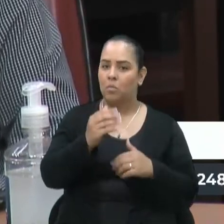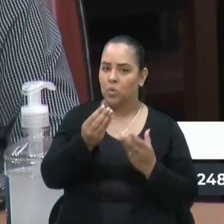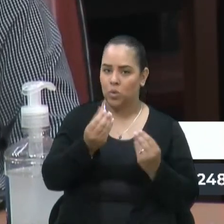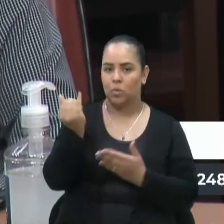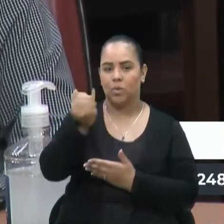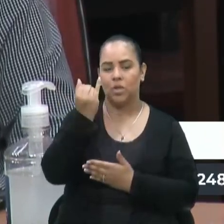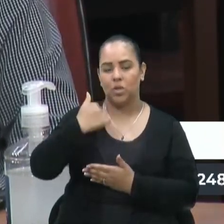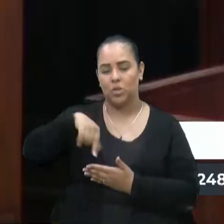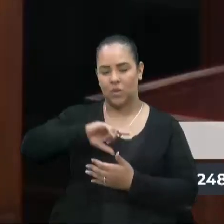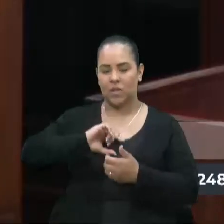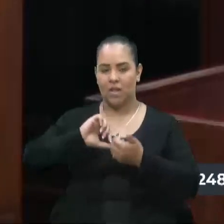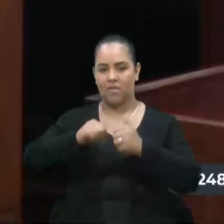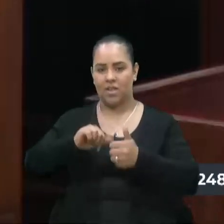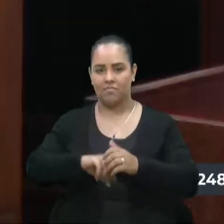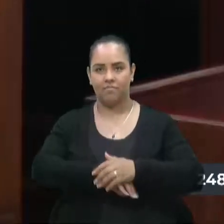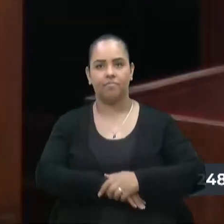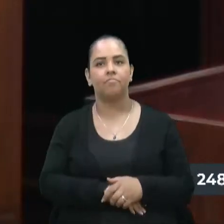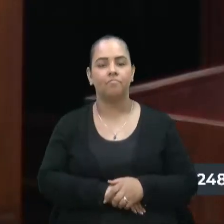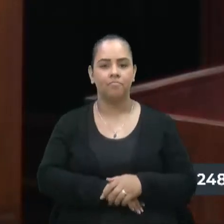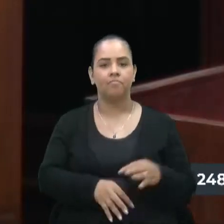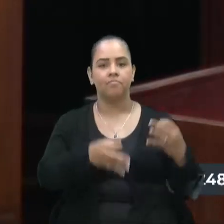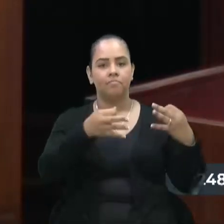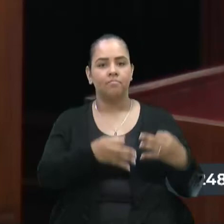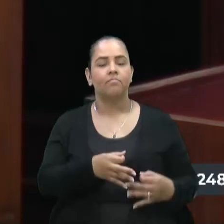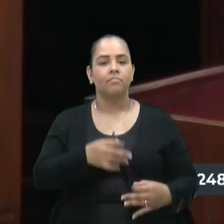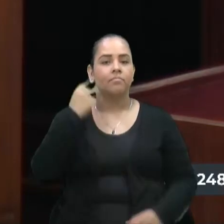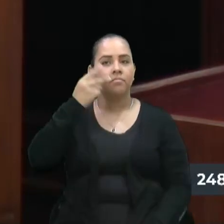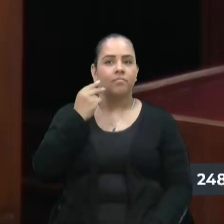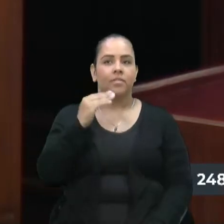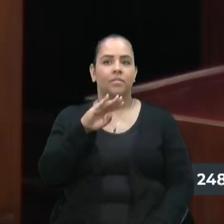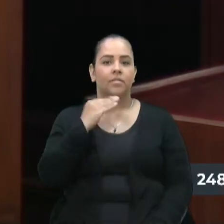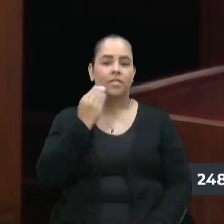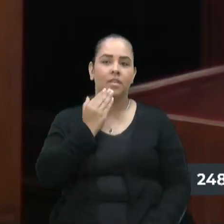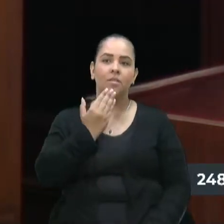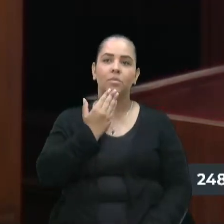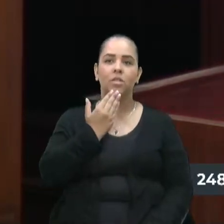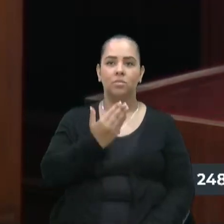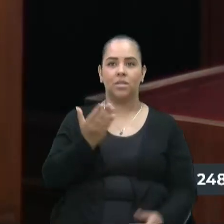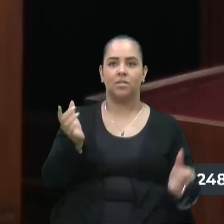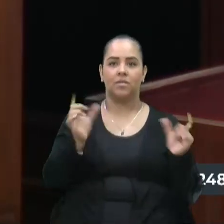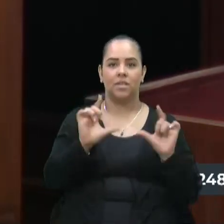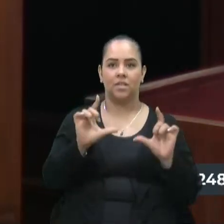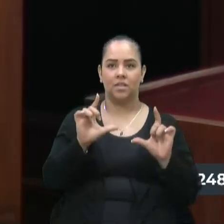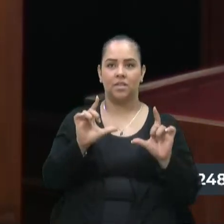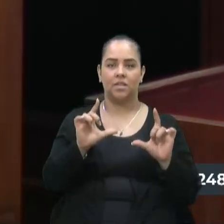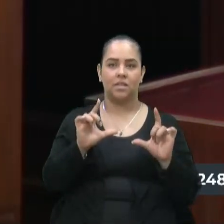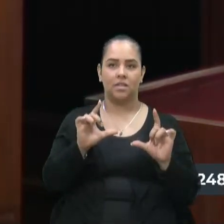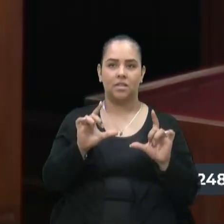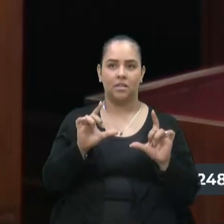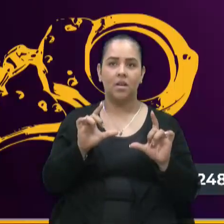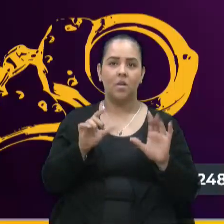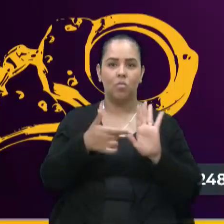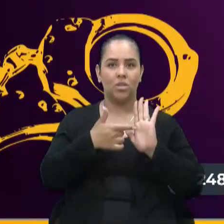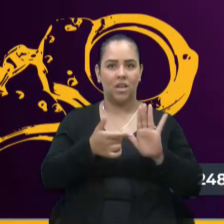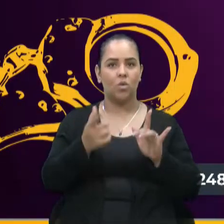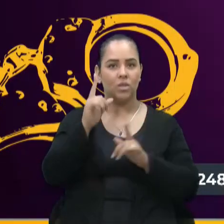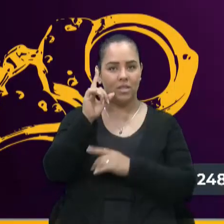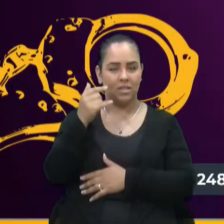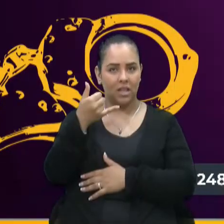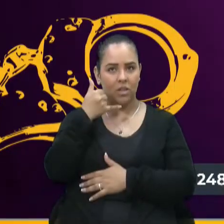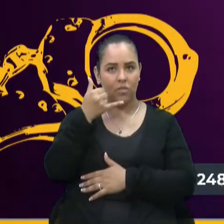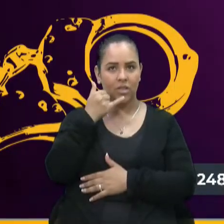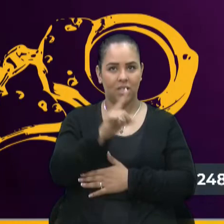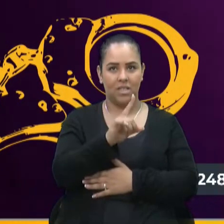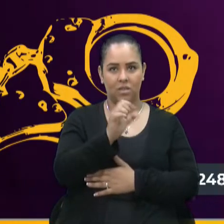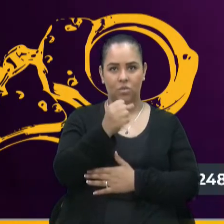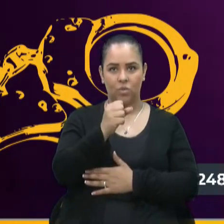gente avalie. Com certeza, vereadora Marisol. Então, vou pedir para o pessoal da TV Câmara mostrar rapidinho os telefones. Nós temos o 180,